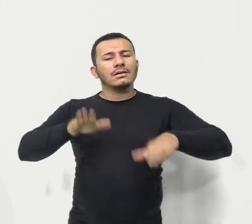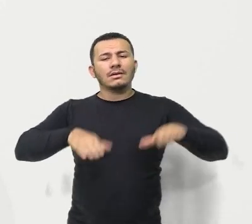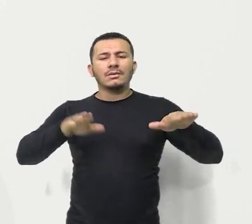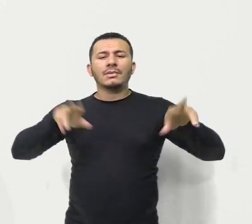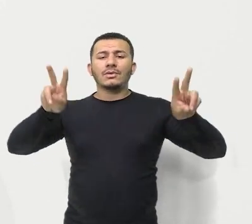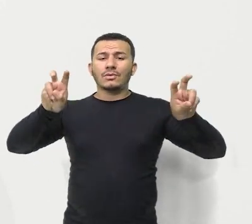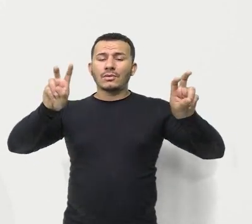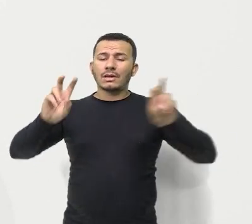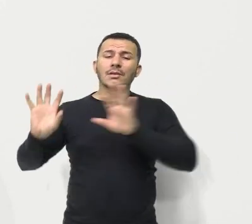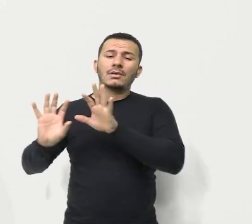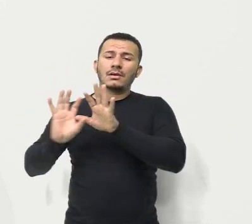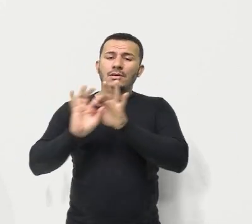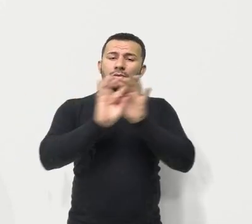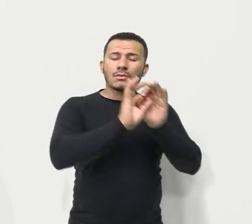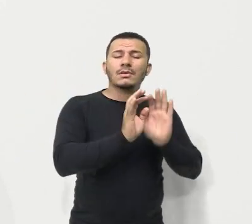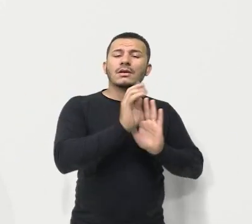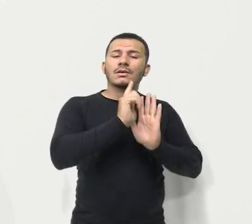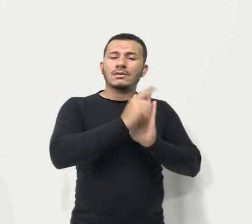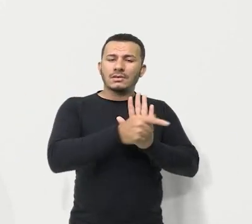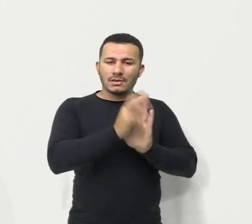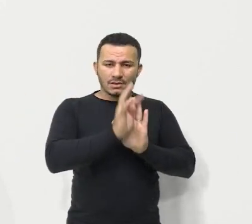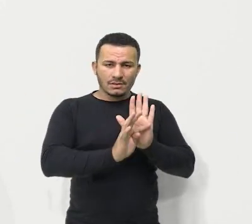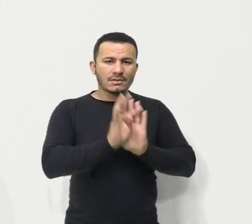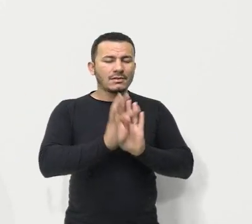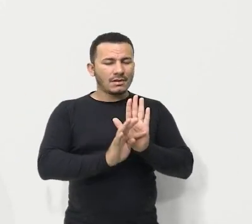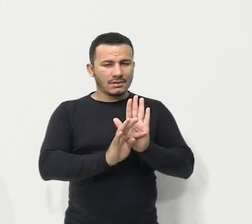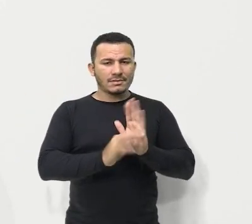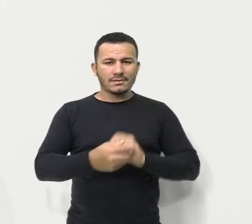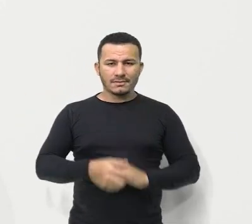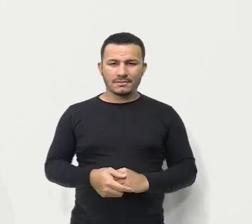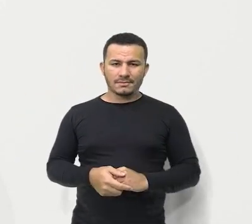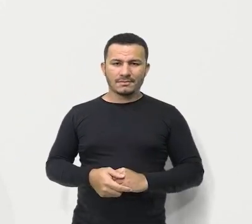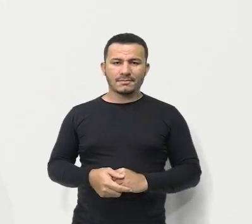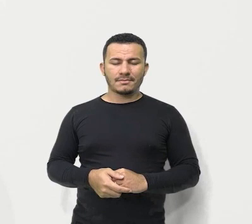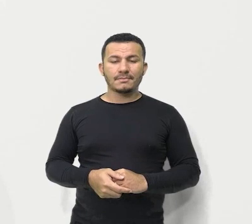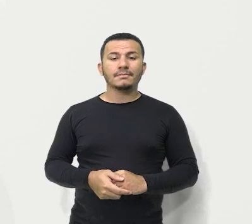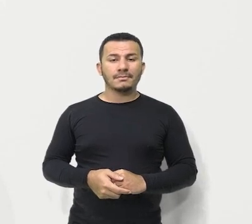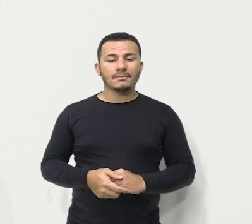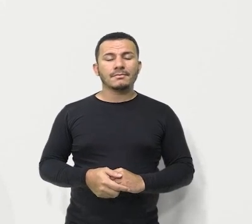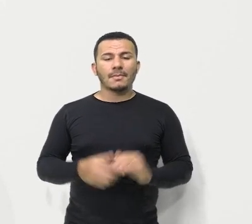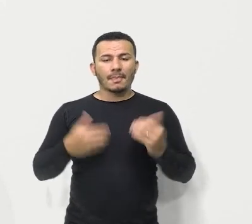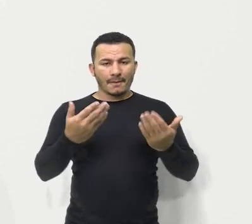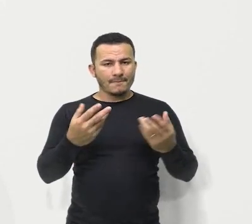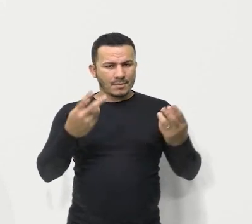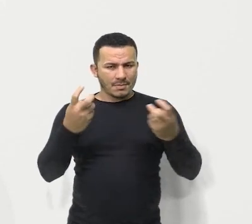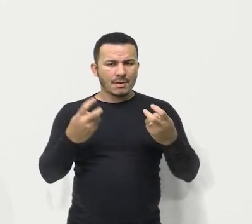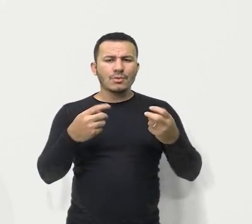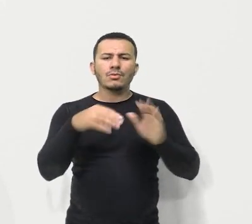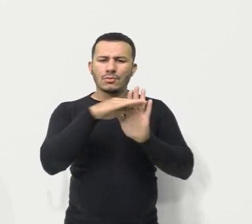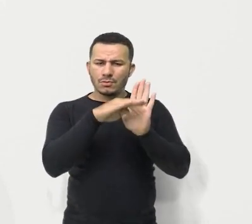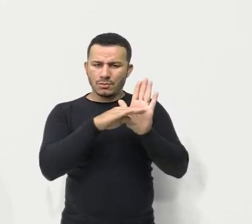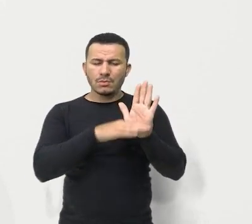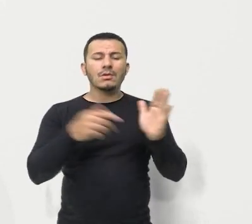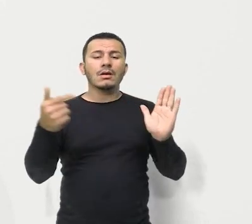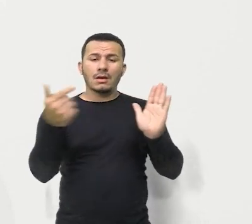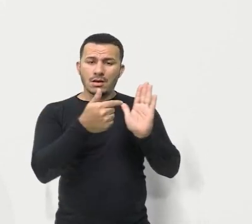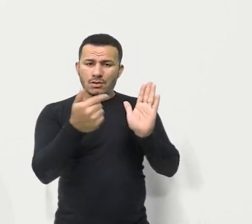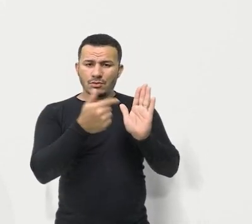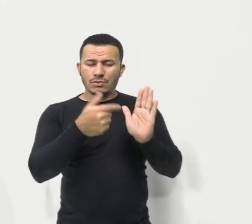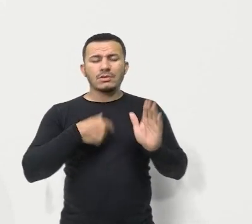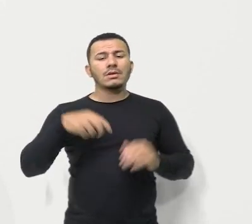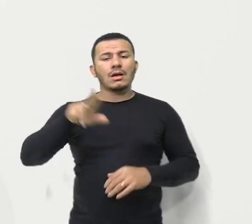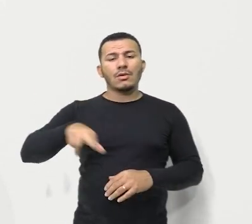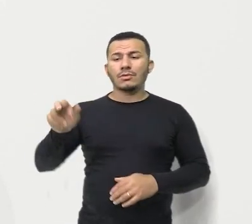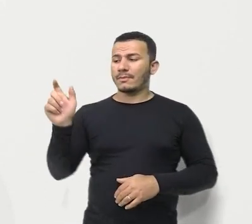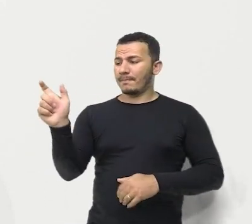textual em que está sendo empregado, né? Então, percebam, a ironia, ela é a